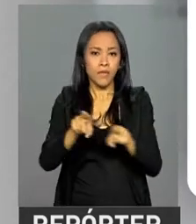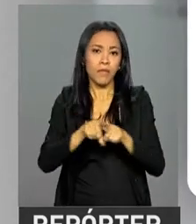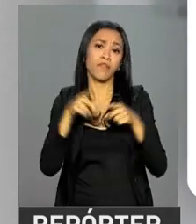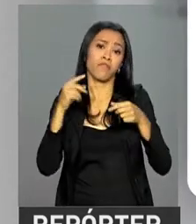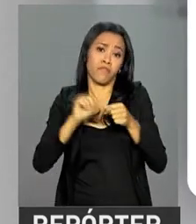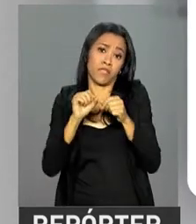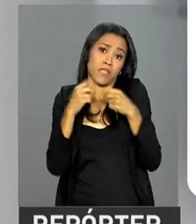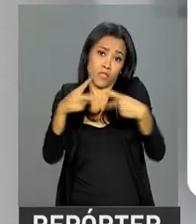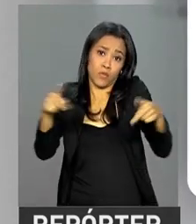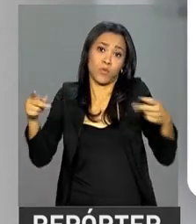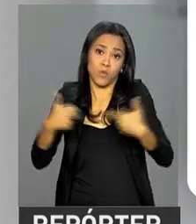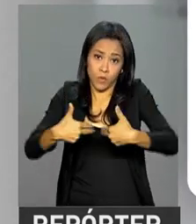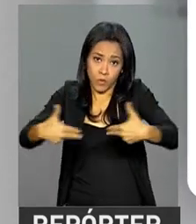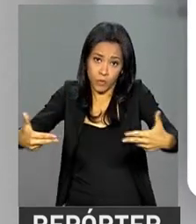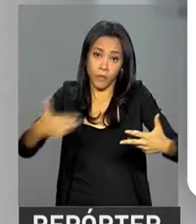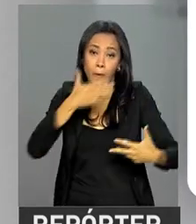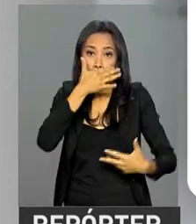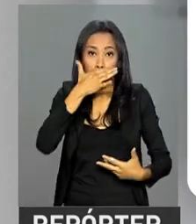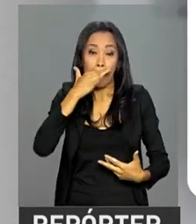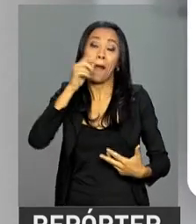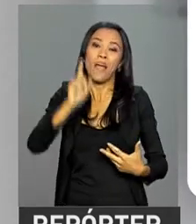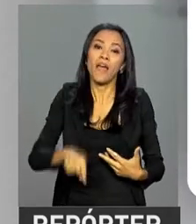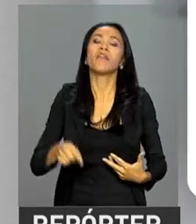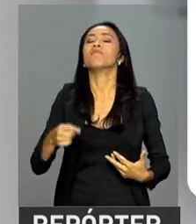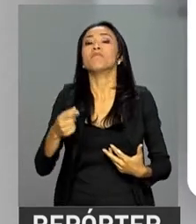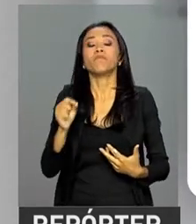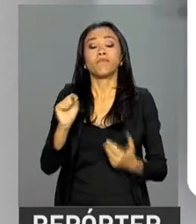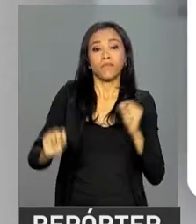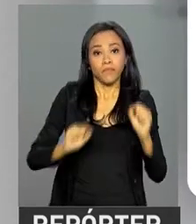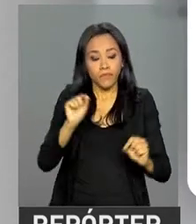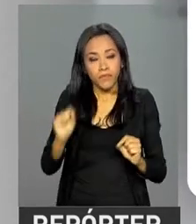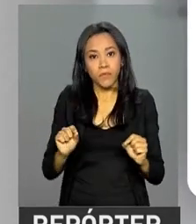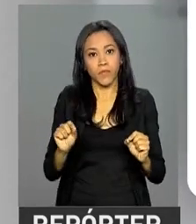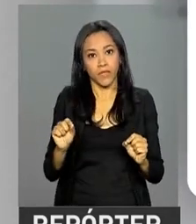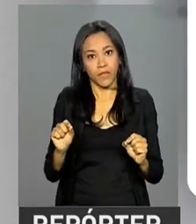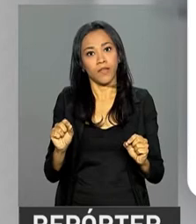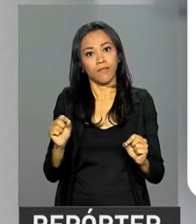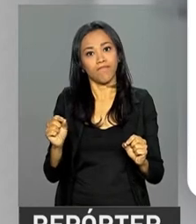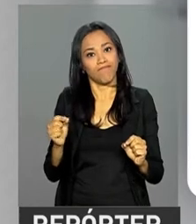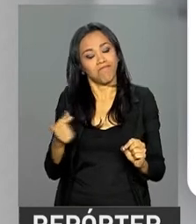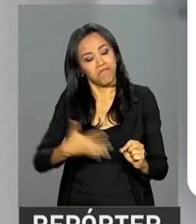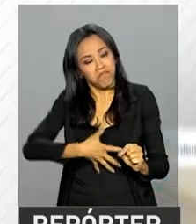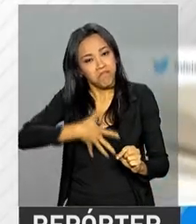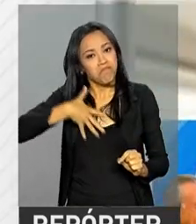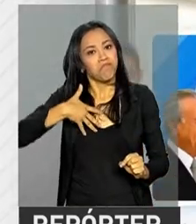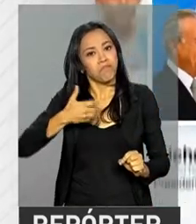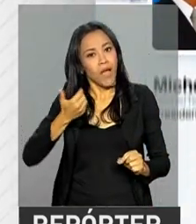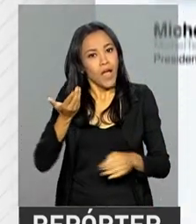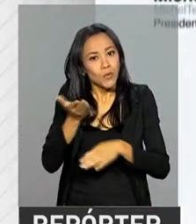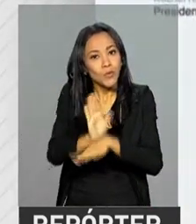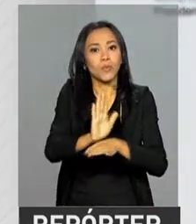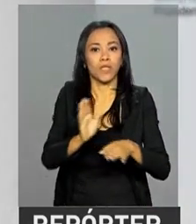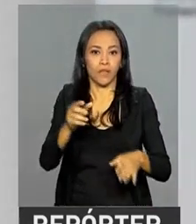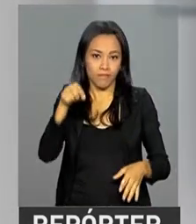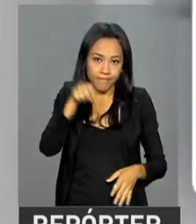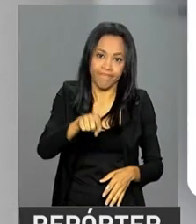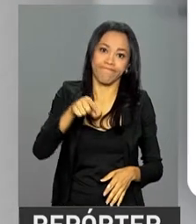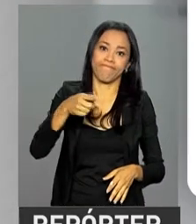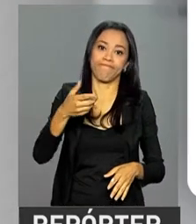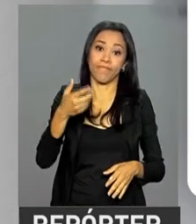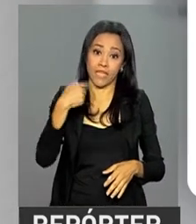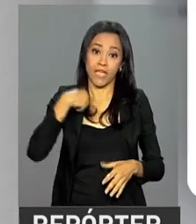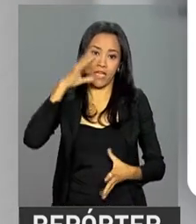todo o ano segundo o presidente é uma honra poder acrescentar mais um capítulo na história do círio de nazaré e ele